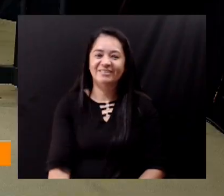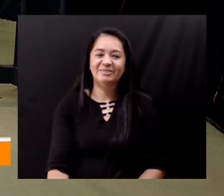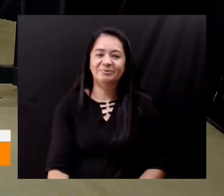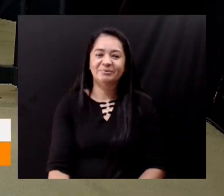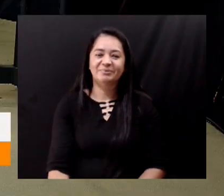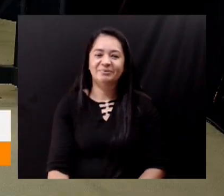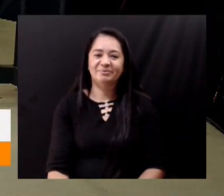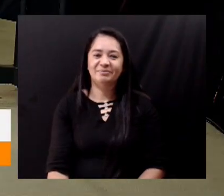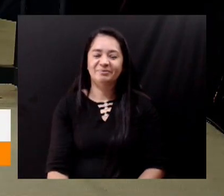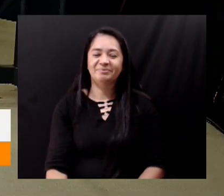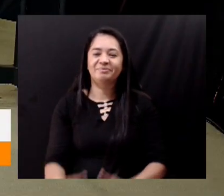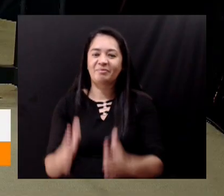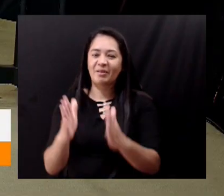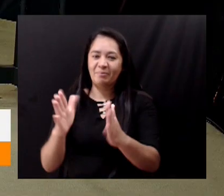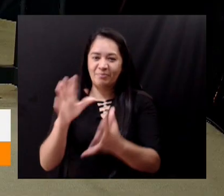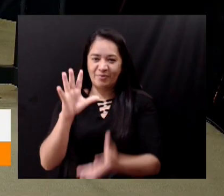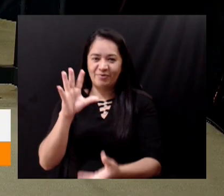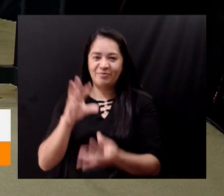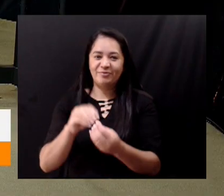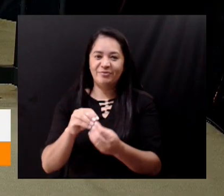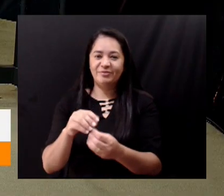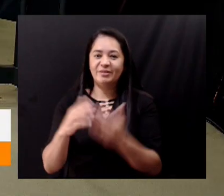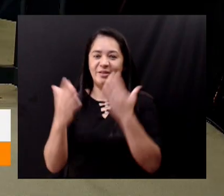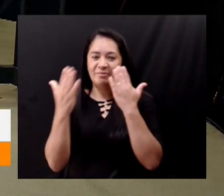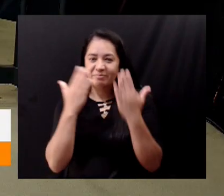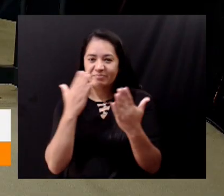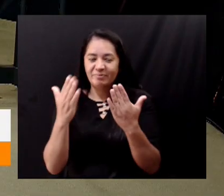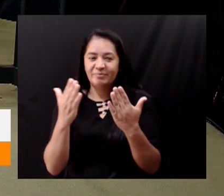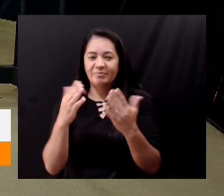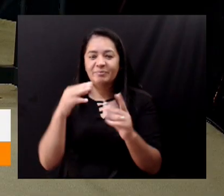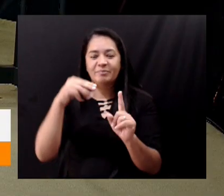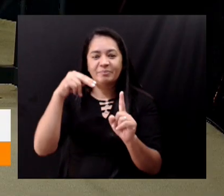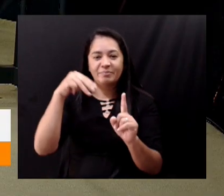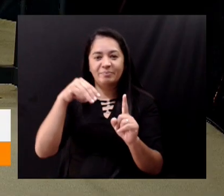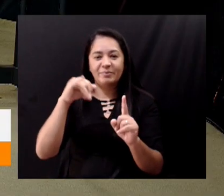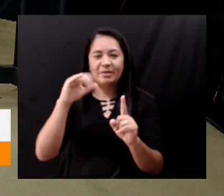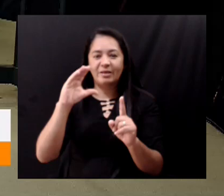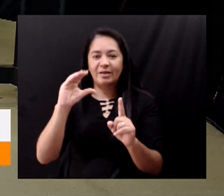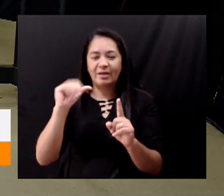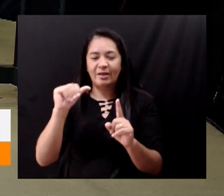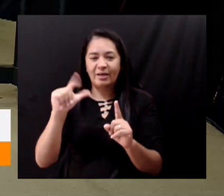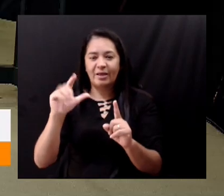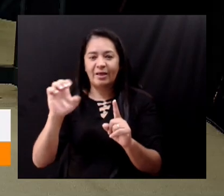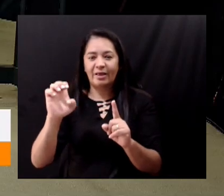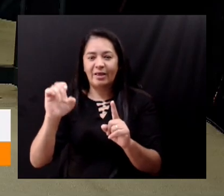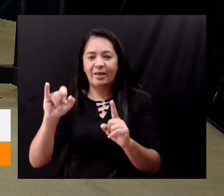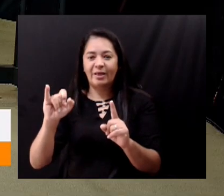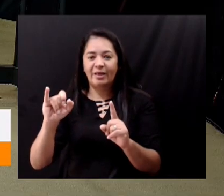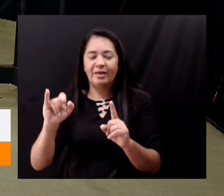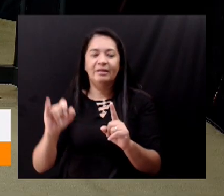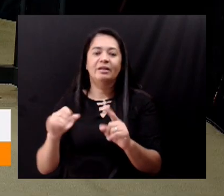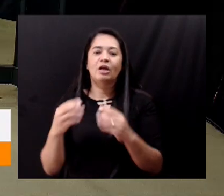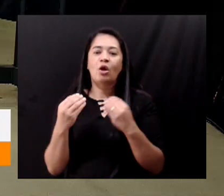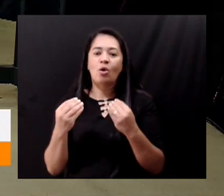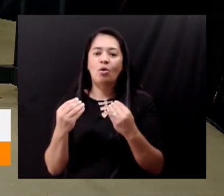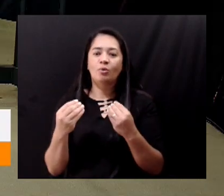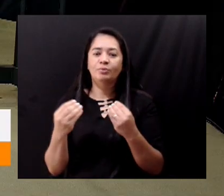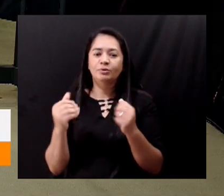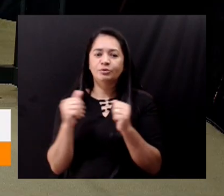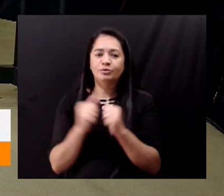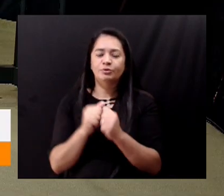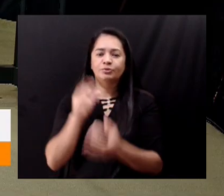Considerações finais da nossa psicóloga Micaele, e assim, fala pra gente, junto com as considerações finais aí, na